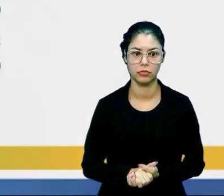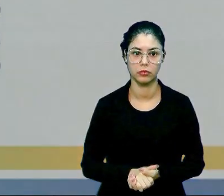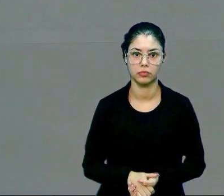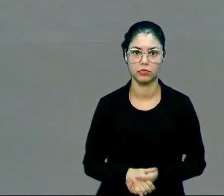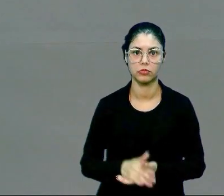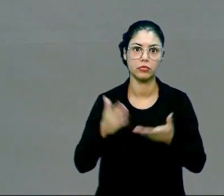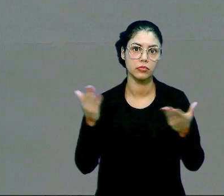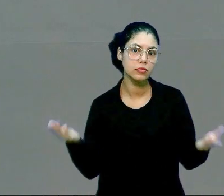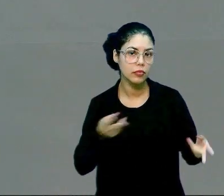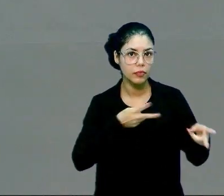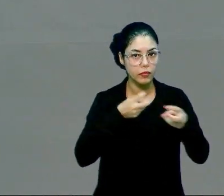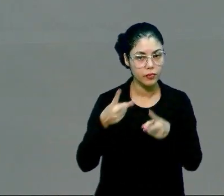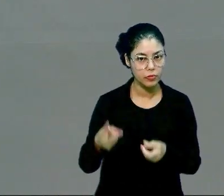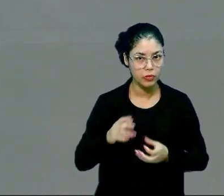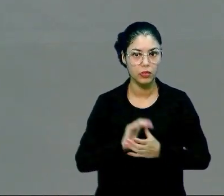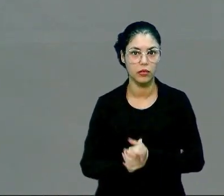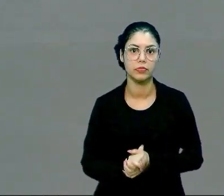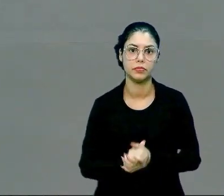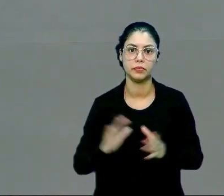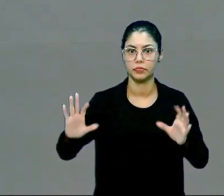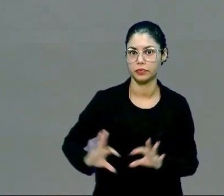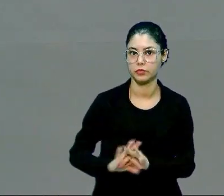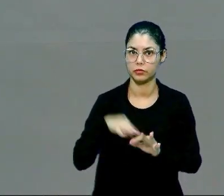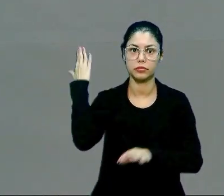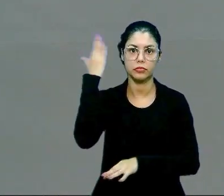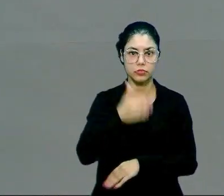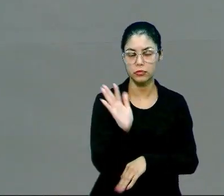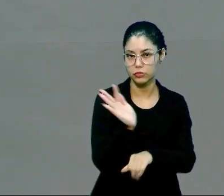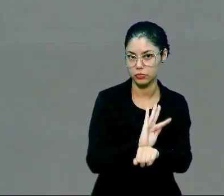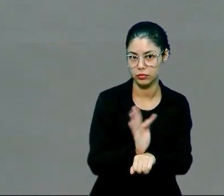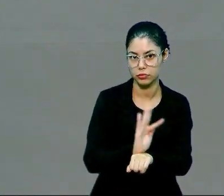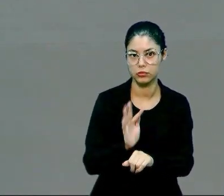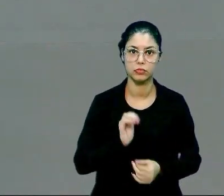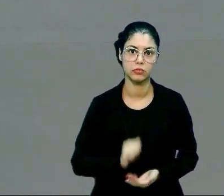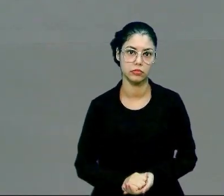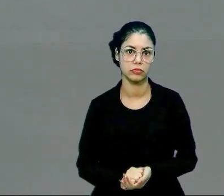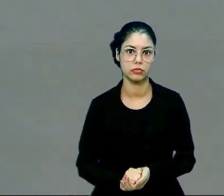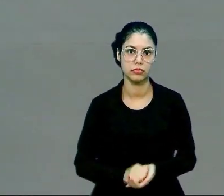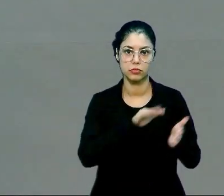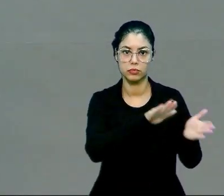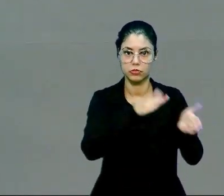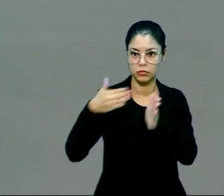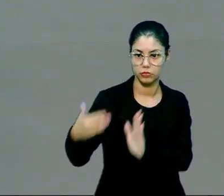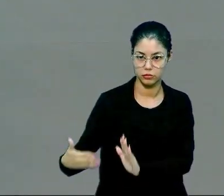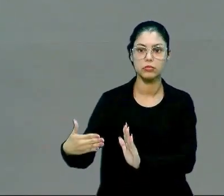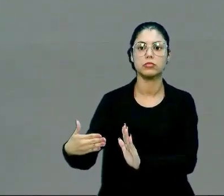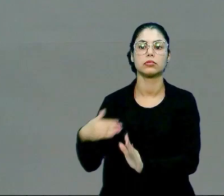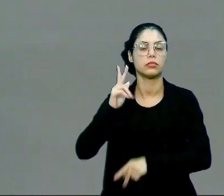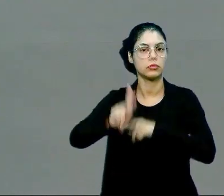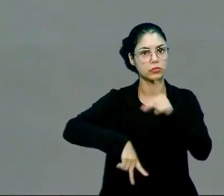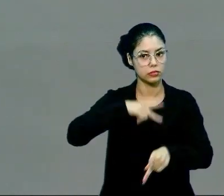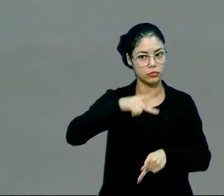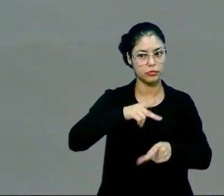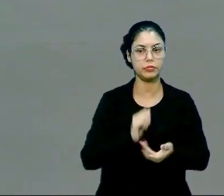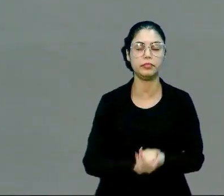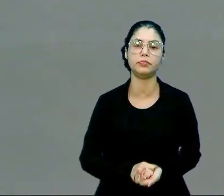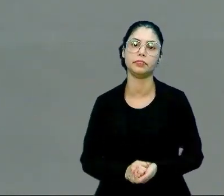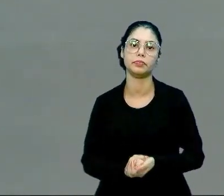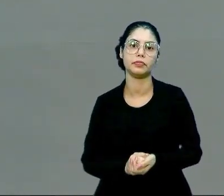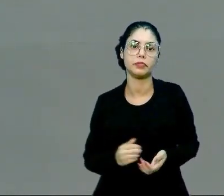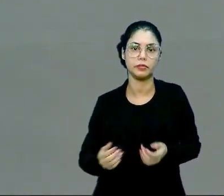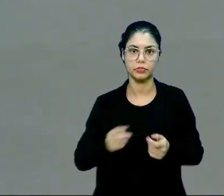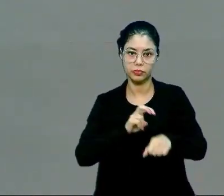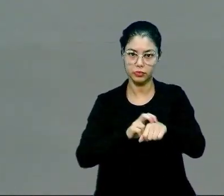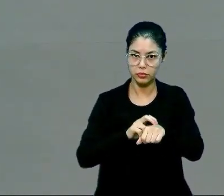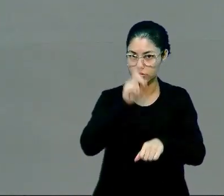nação. Observe aí que eu faço uma relação direta do filme com a parcela da população. Quando ele usa assim, tipo